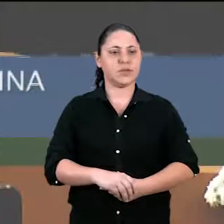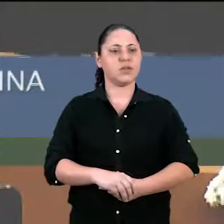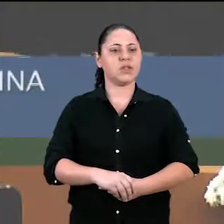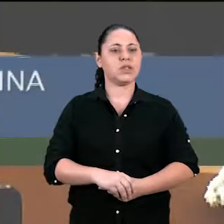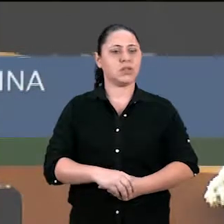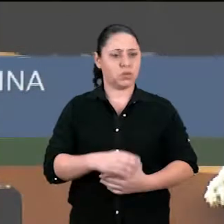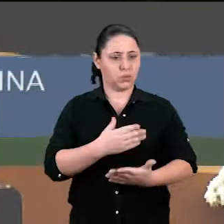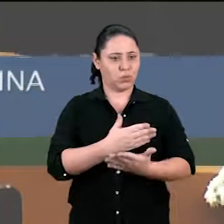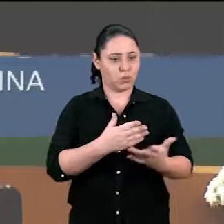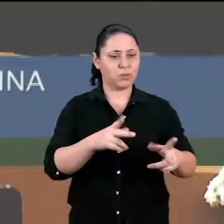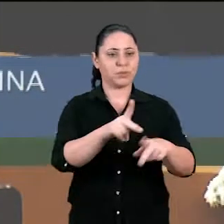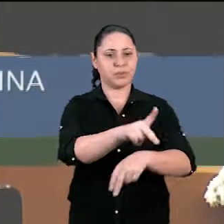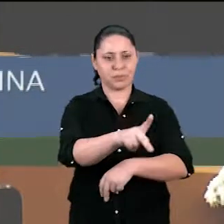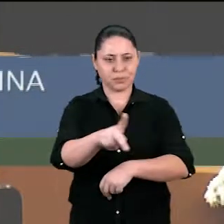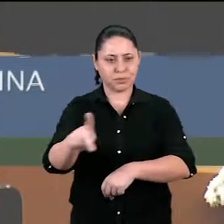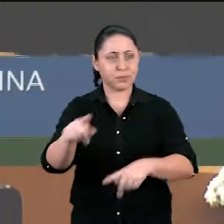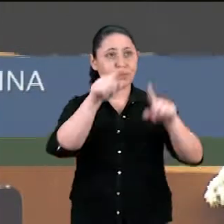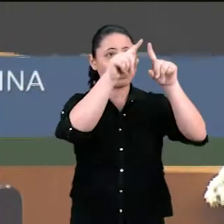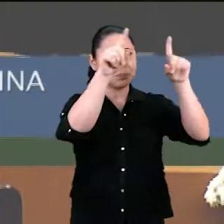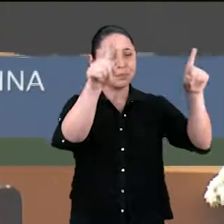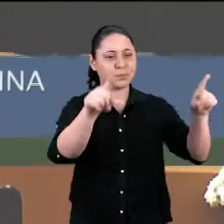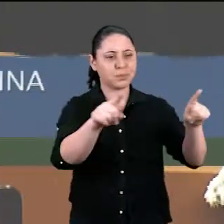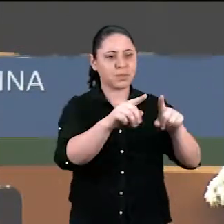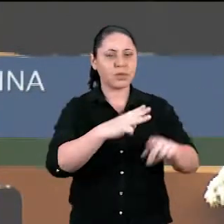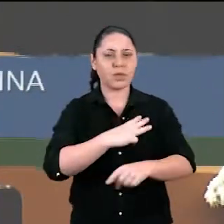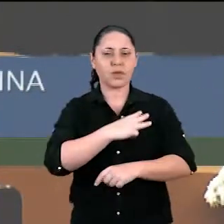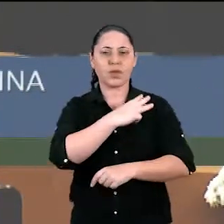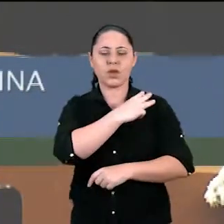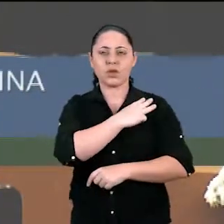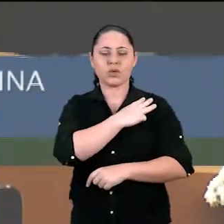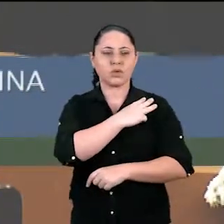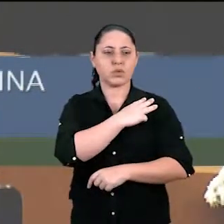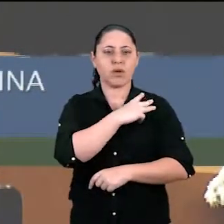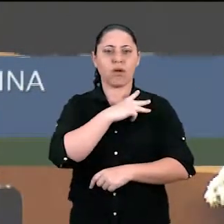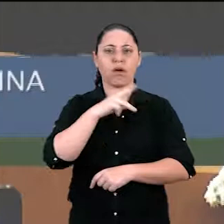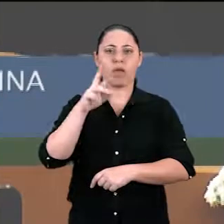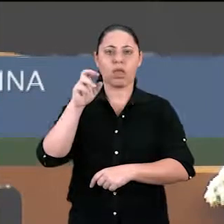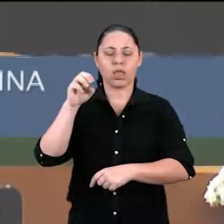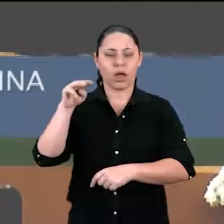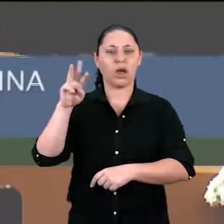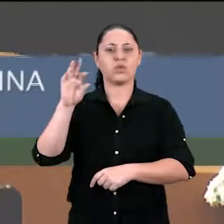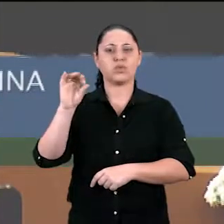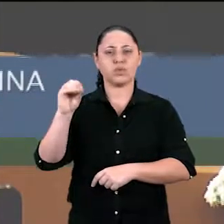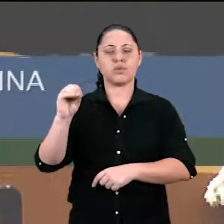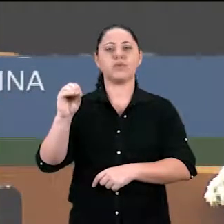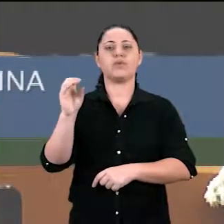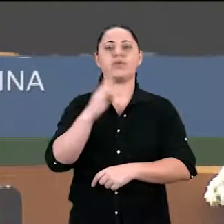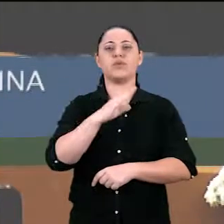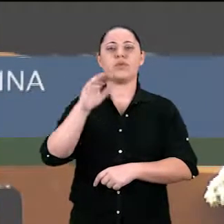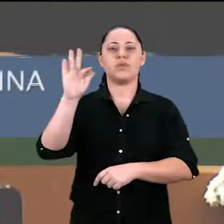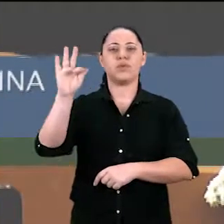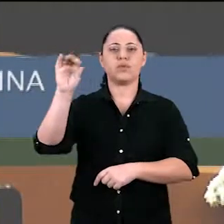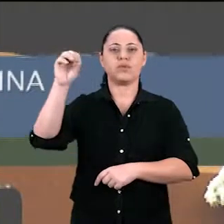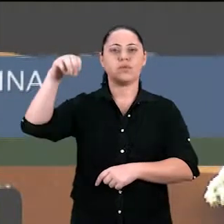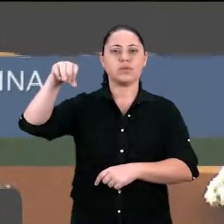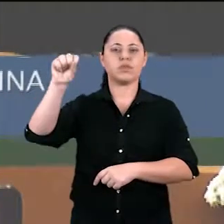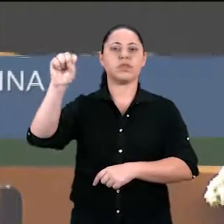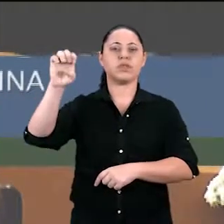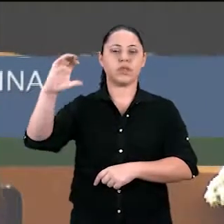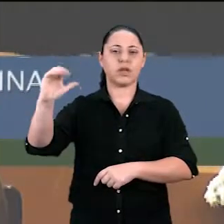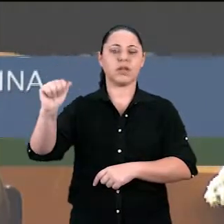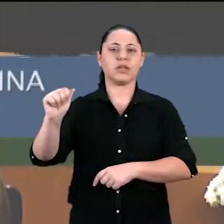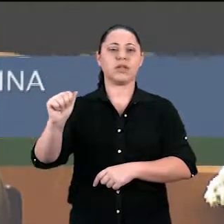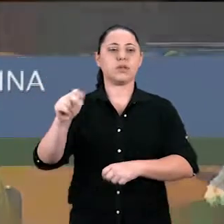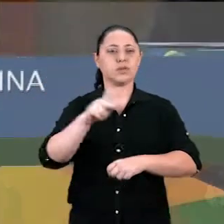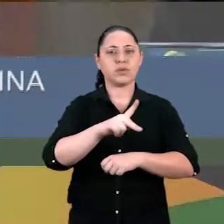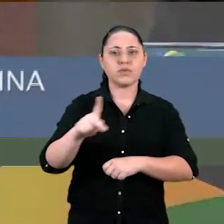Senhor presidente desse painel, ministro Reinaldo Fonseca, meus caros amigos e colegas de painel também,